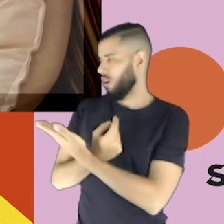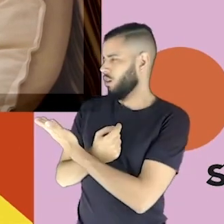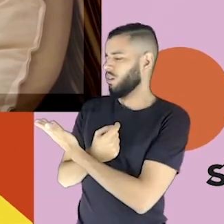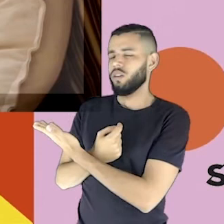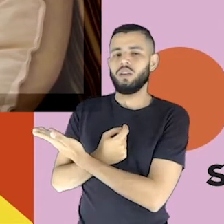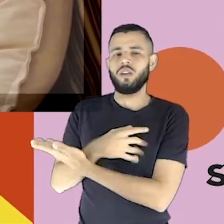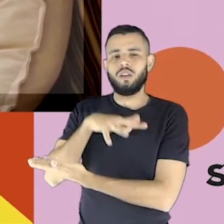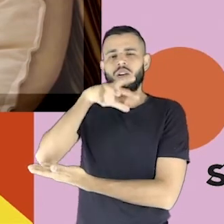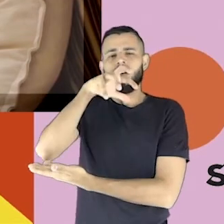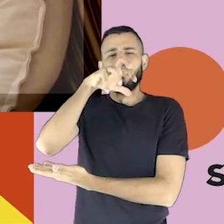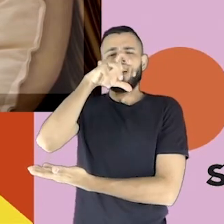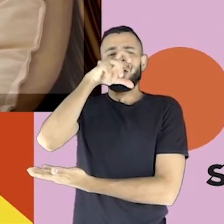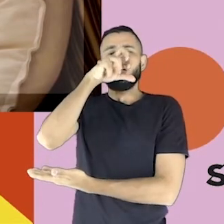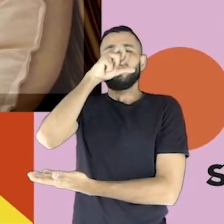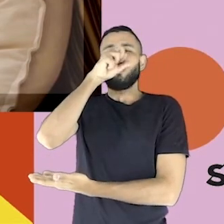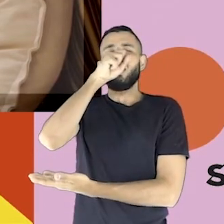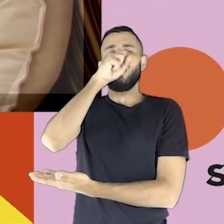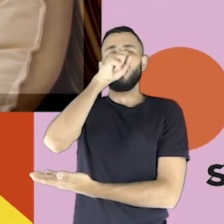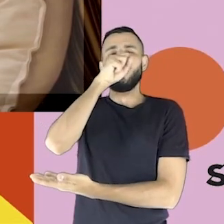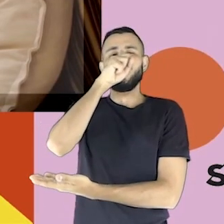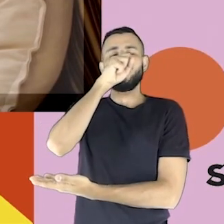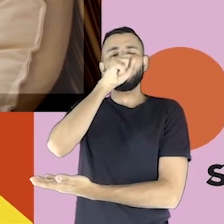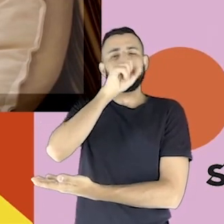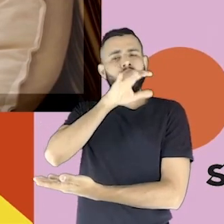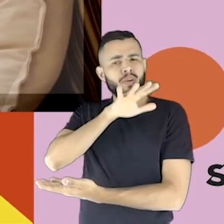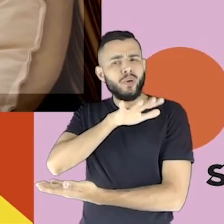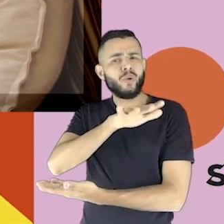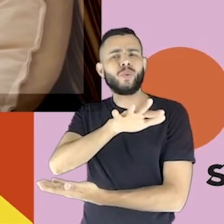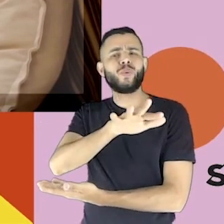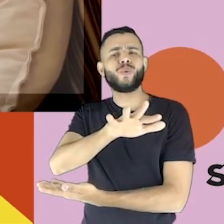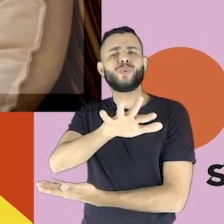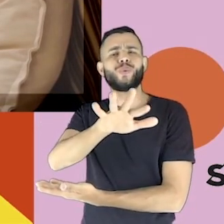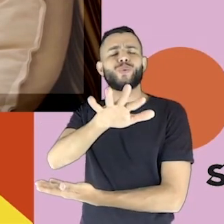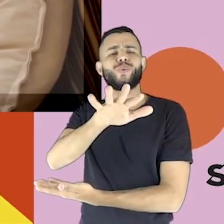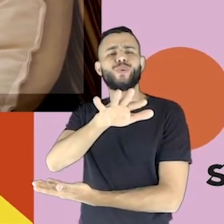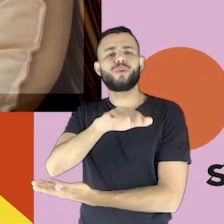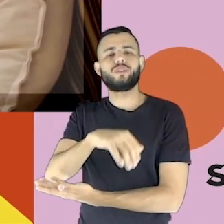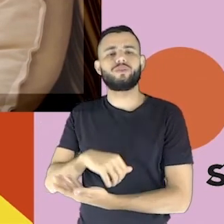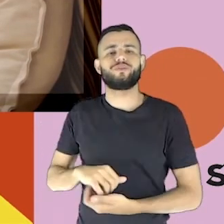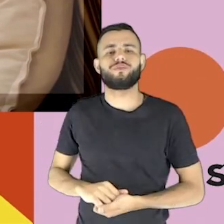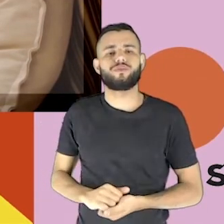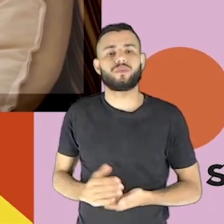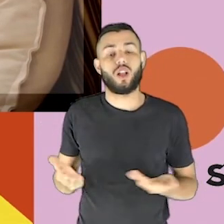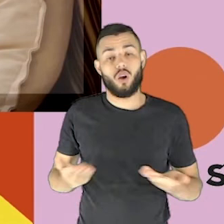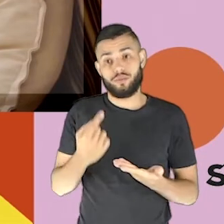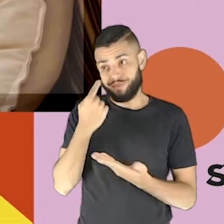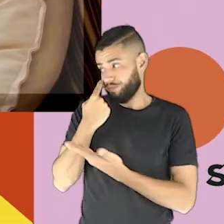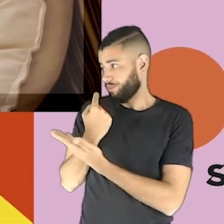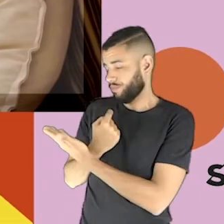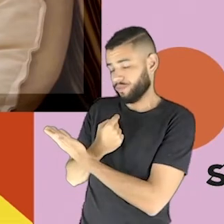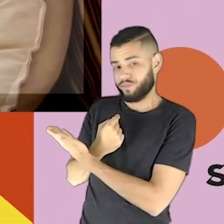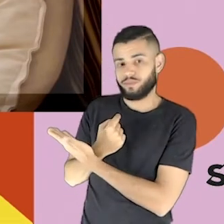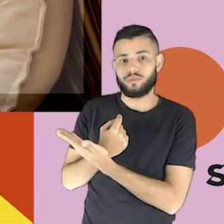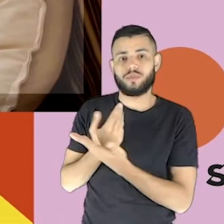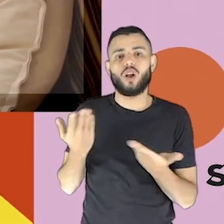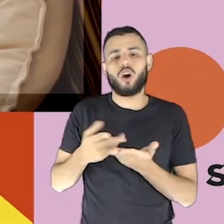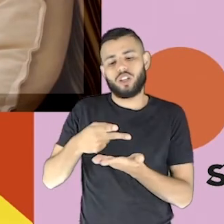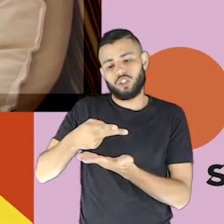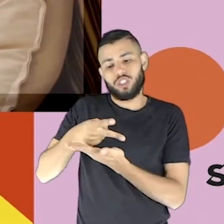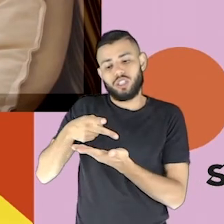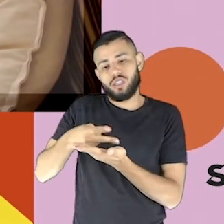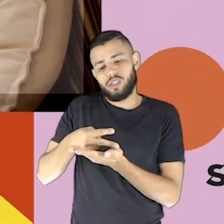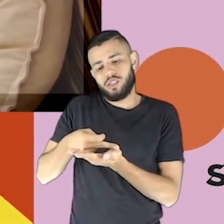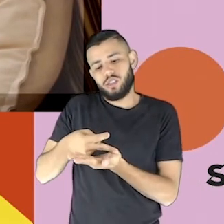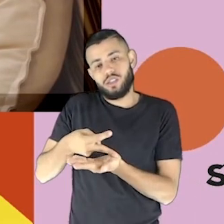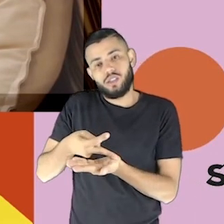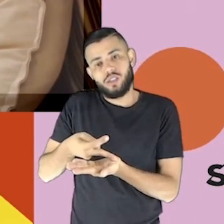Enche o máximo, solta o ar, volta. O pé lá atrás, ó, apoiei ele no chão. Essa perna direita eu vou tentar deixar estendida. Se